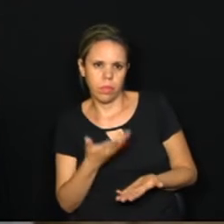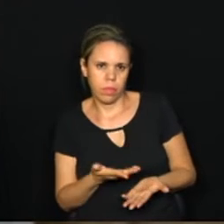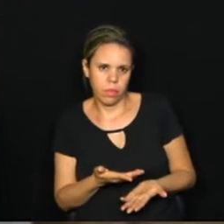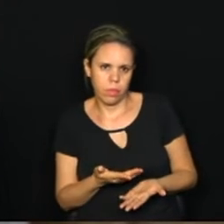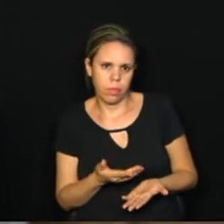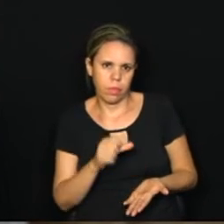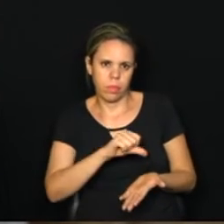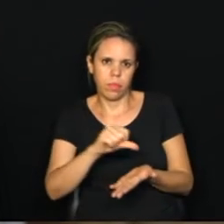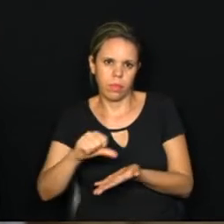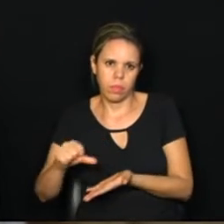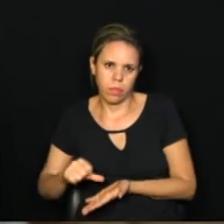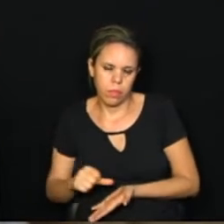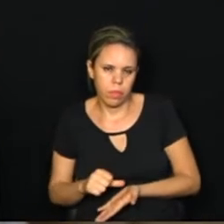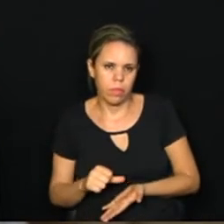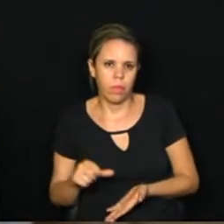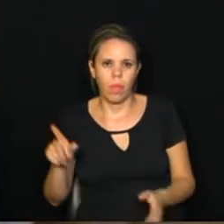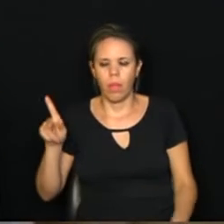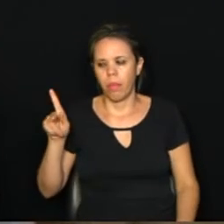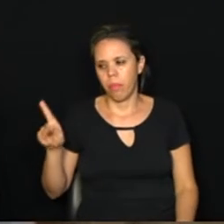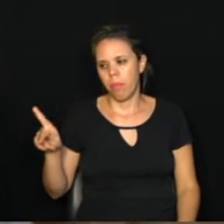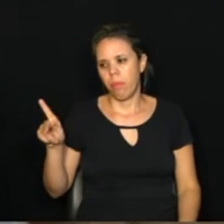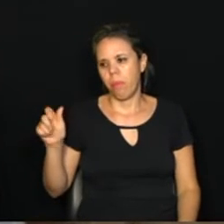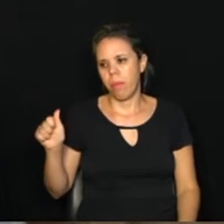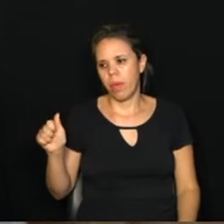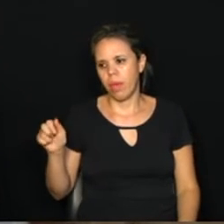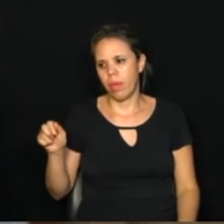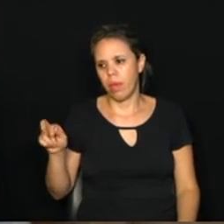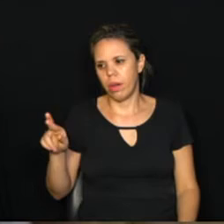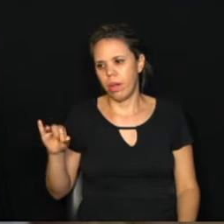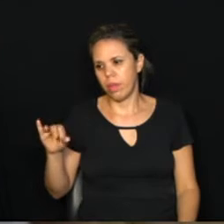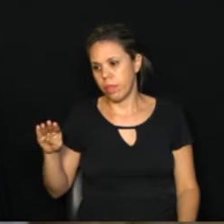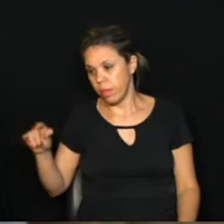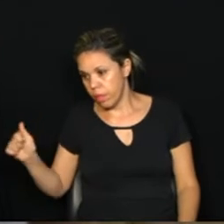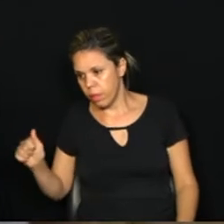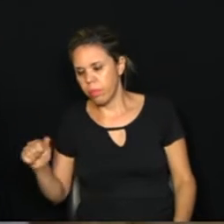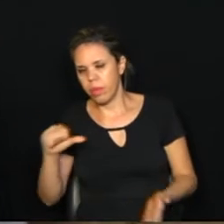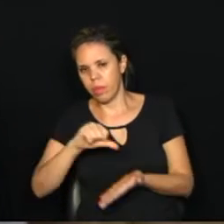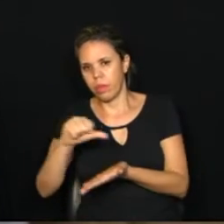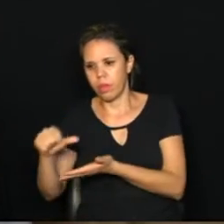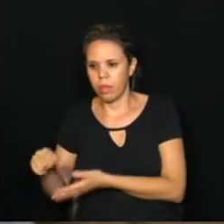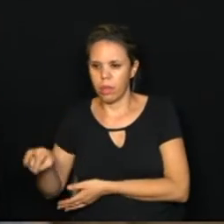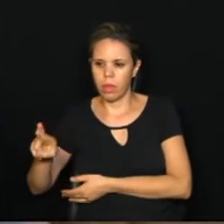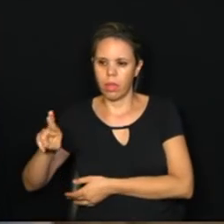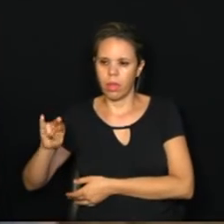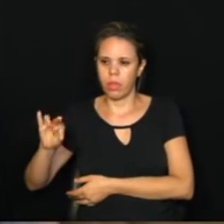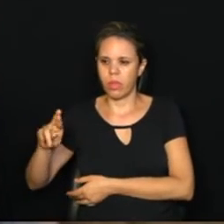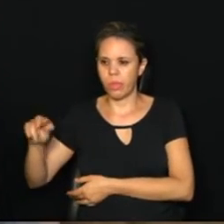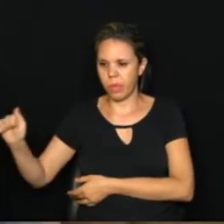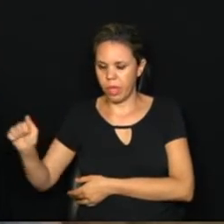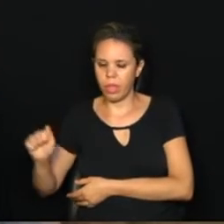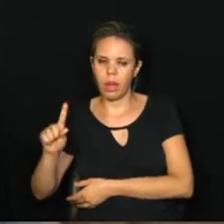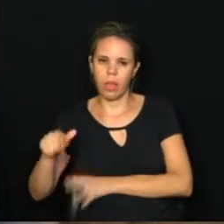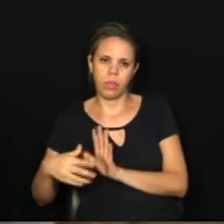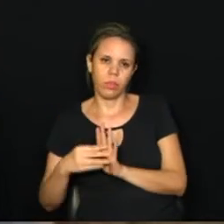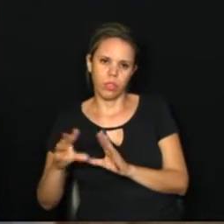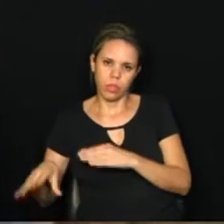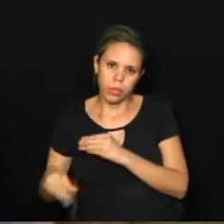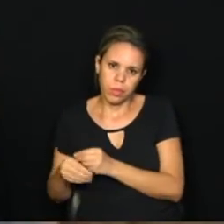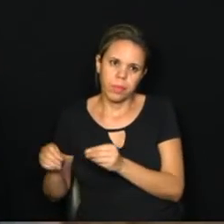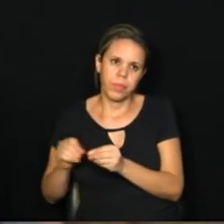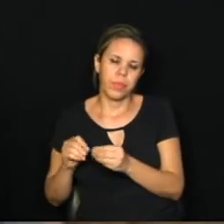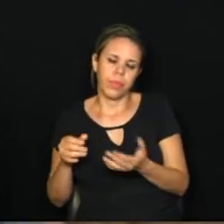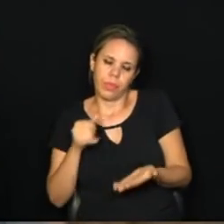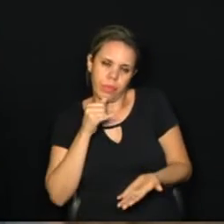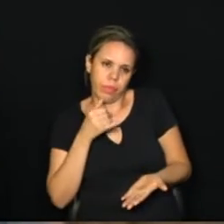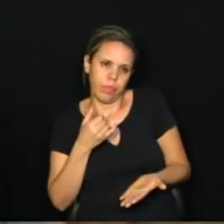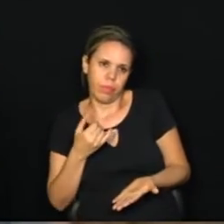na região do Vale do Paraíba, o conflito de transposição na região do Vale do Ribeira, e esse é o modelo que tem sido implementado, inclusive,